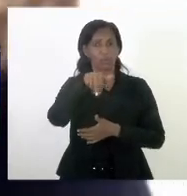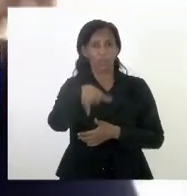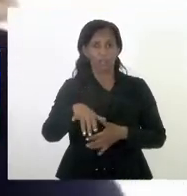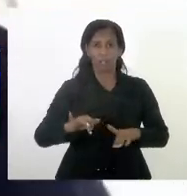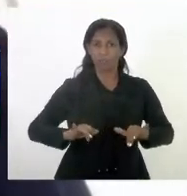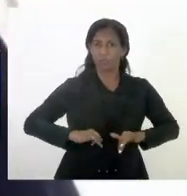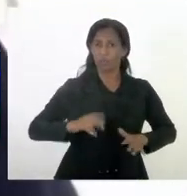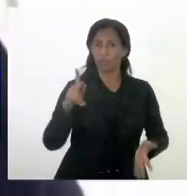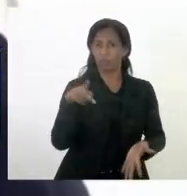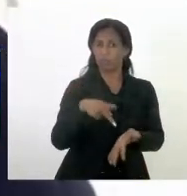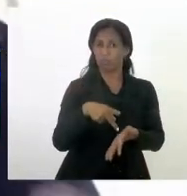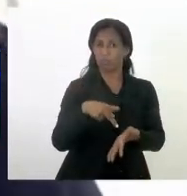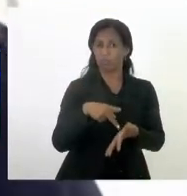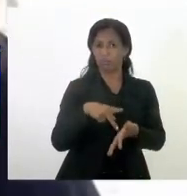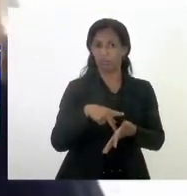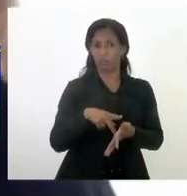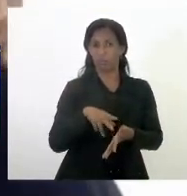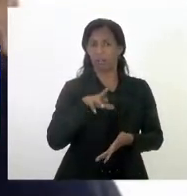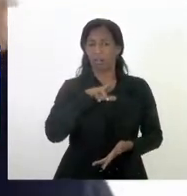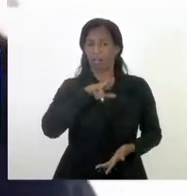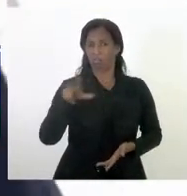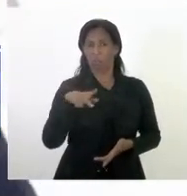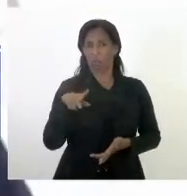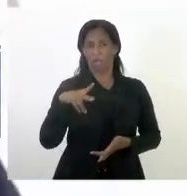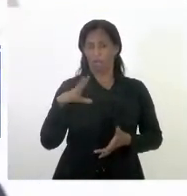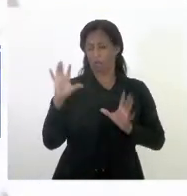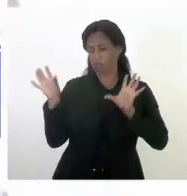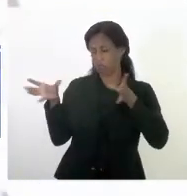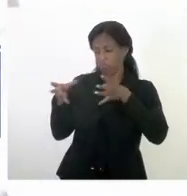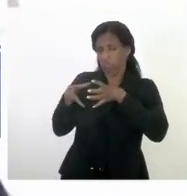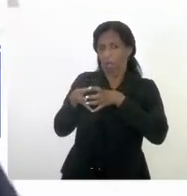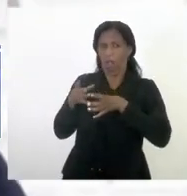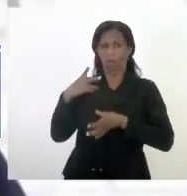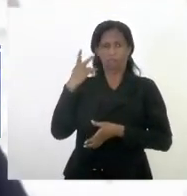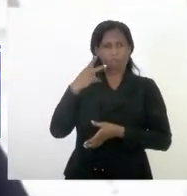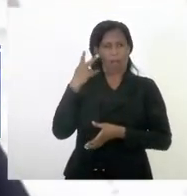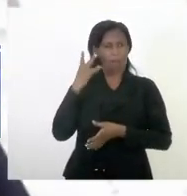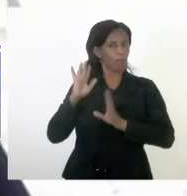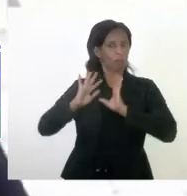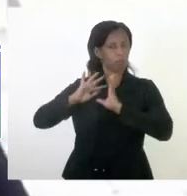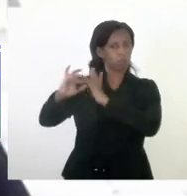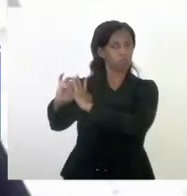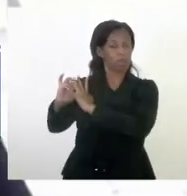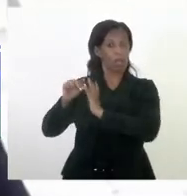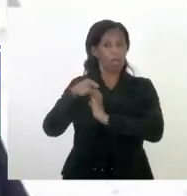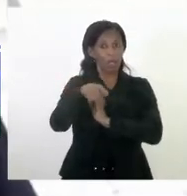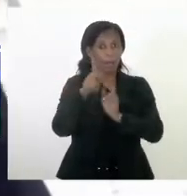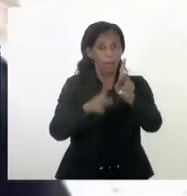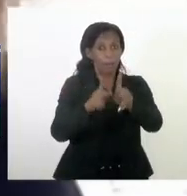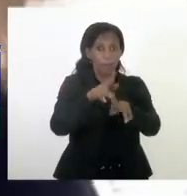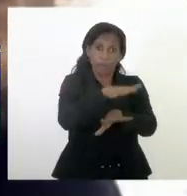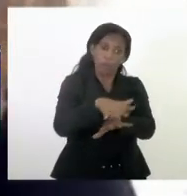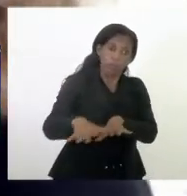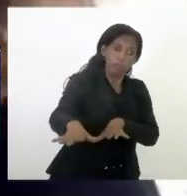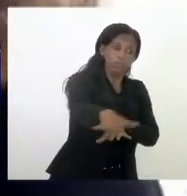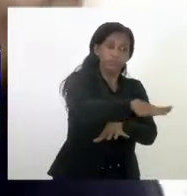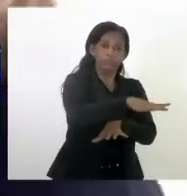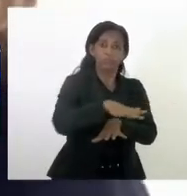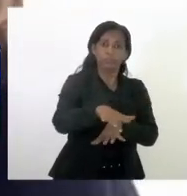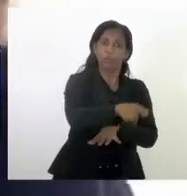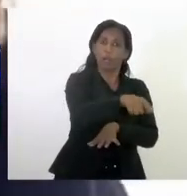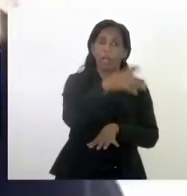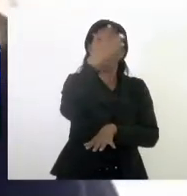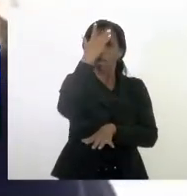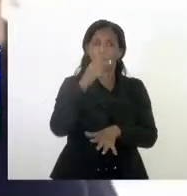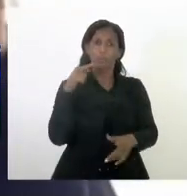de verdade, não é o nosso bril parlamentar, mas a população, porque, objetivamente, são as